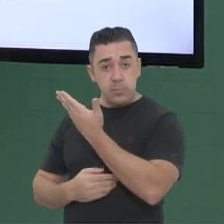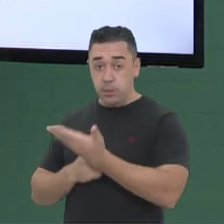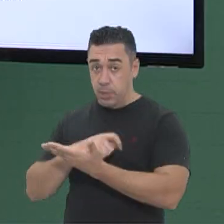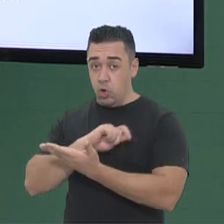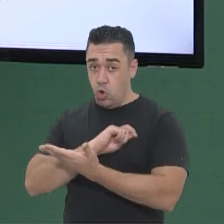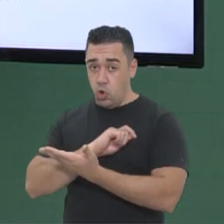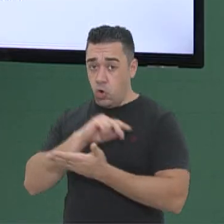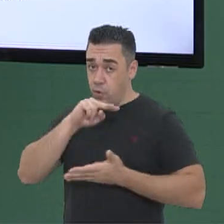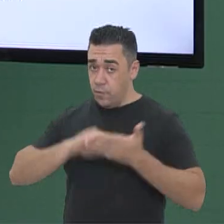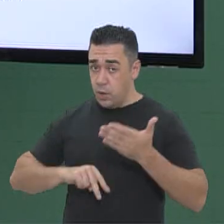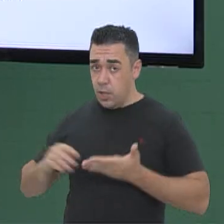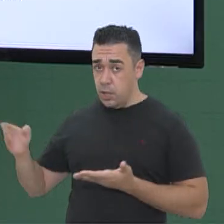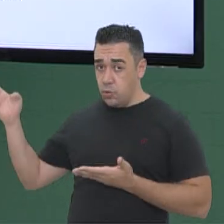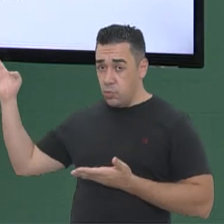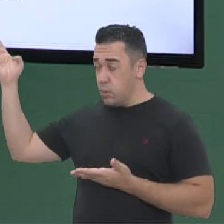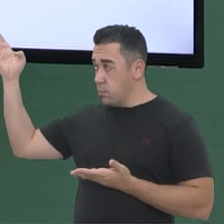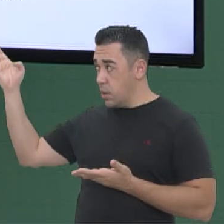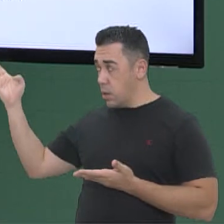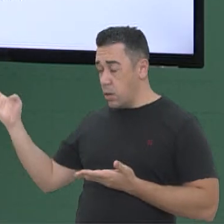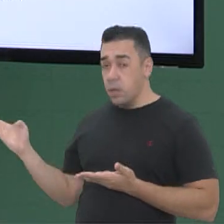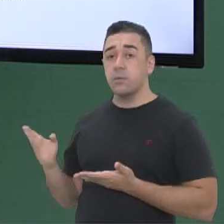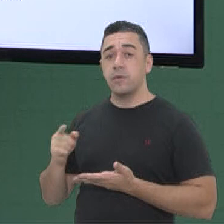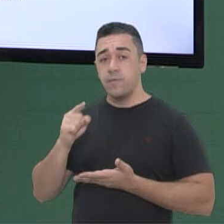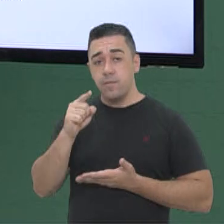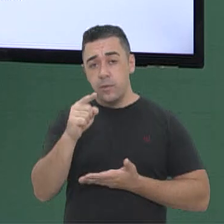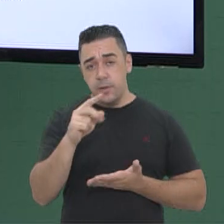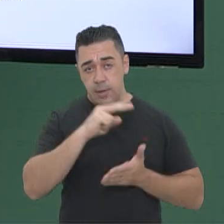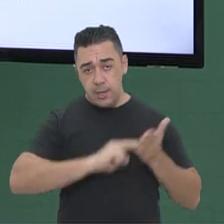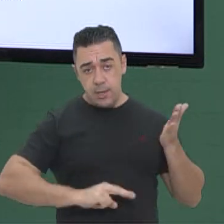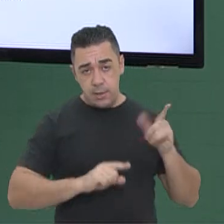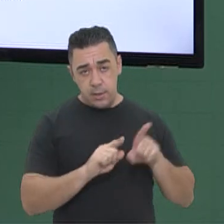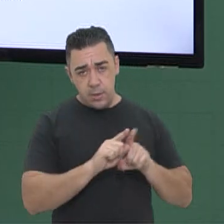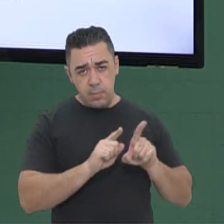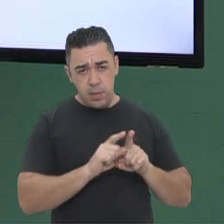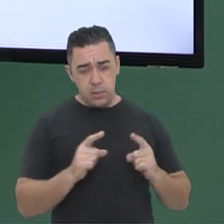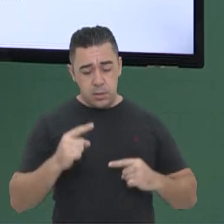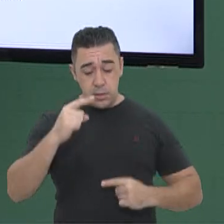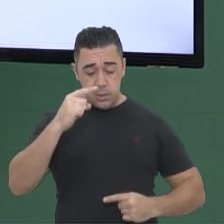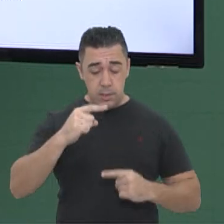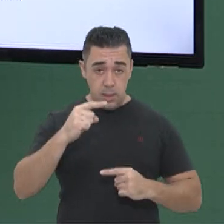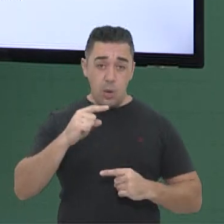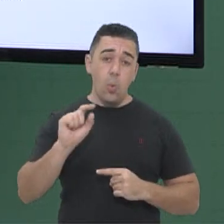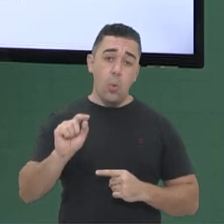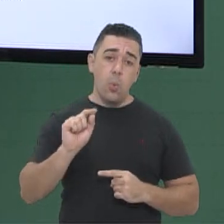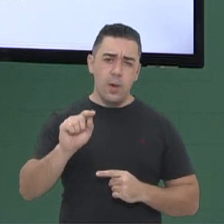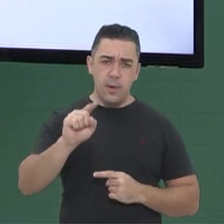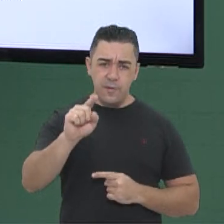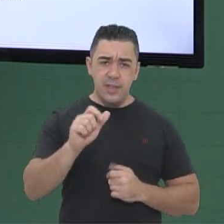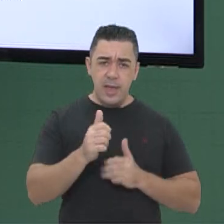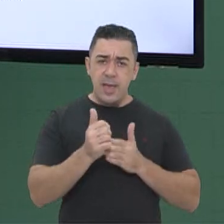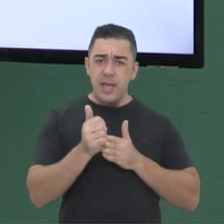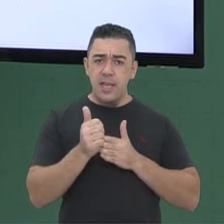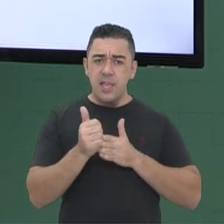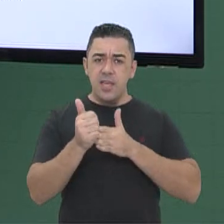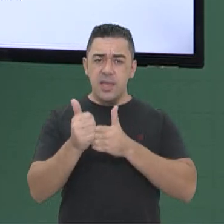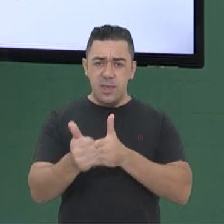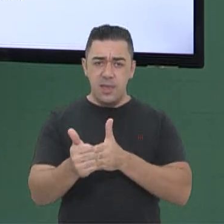aqui uma parte de um trecho de uma guia